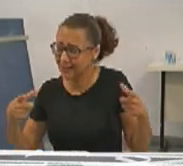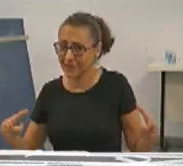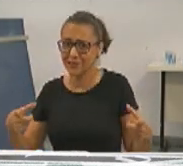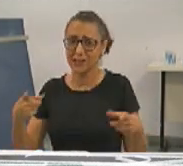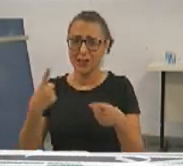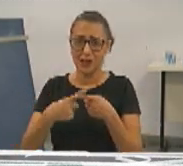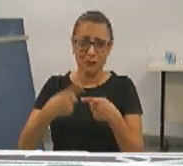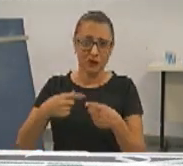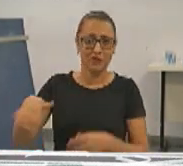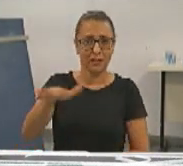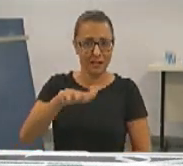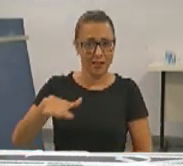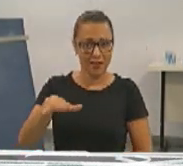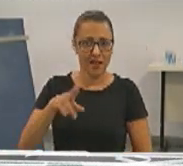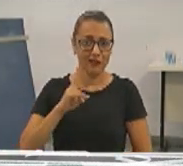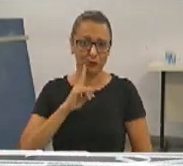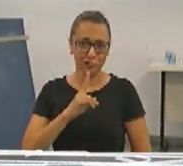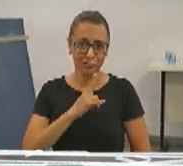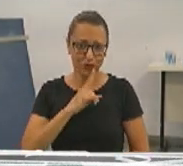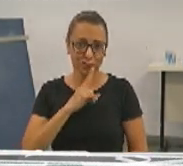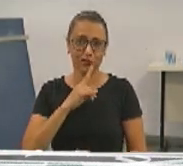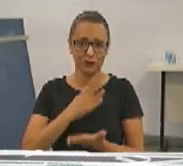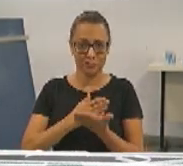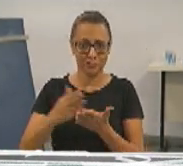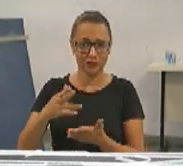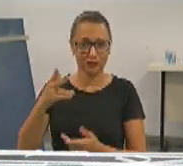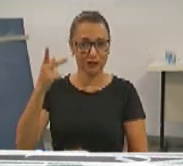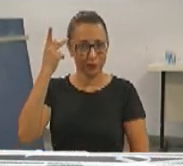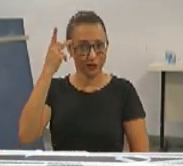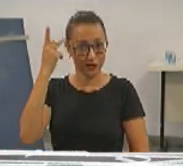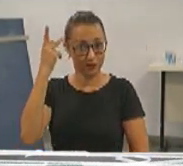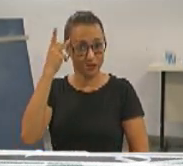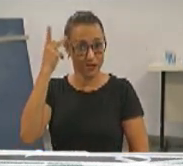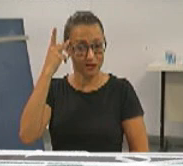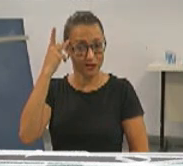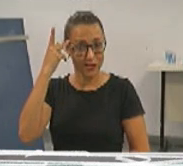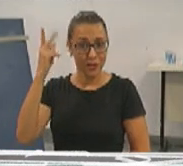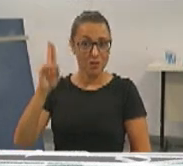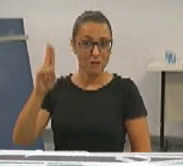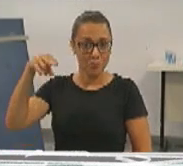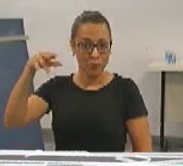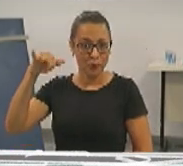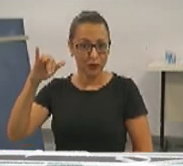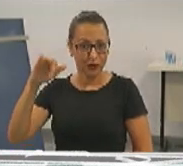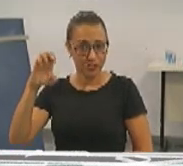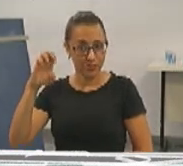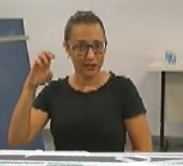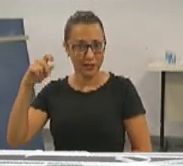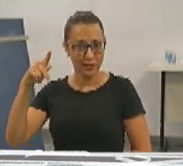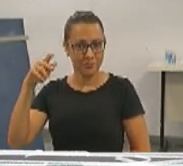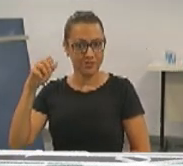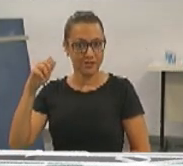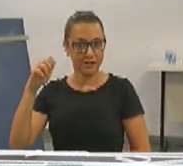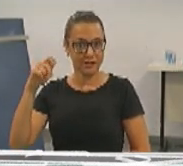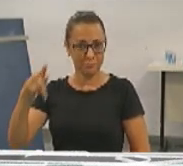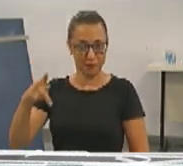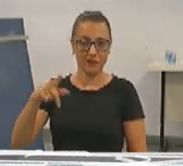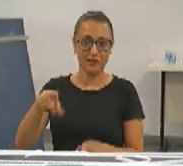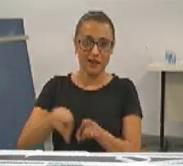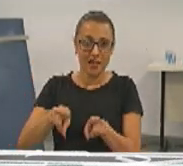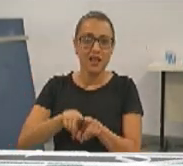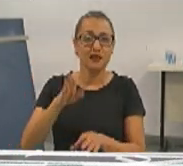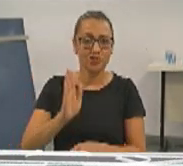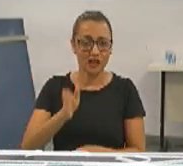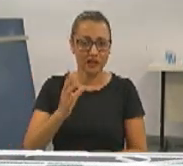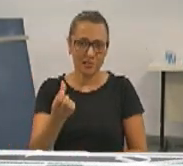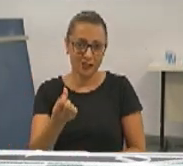origem, nutricionista, formada pela Unip e doutora em alimentos e nutrição pela Unesp. A Cláudia está na UFGD há 6 anos,